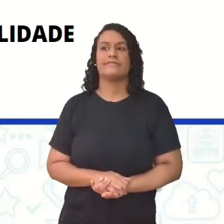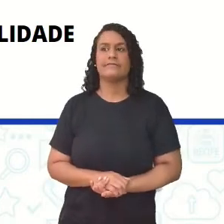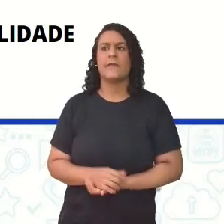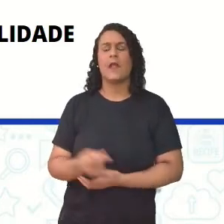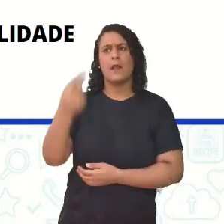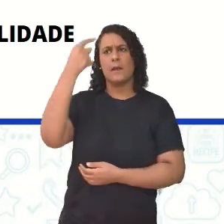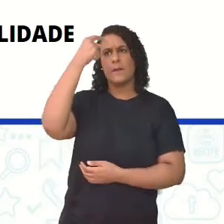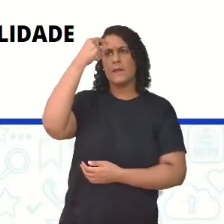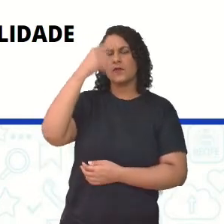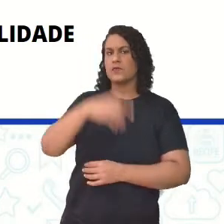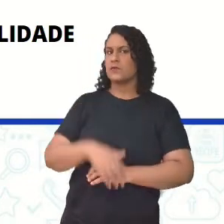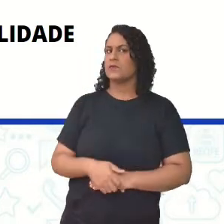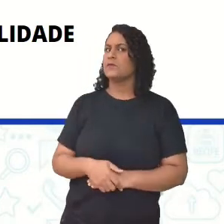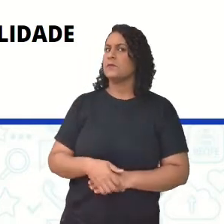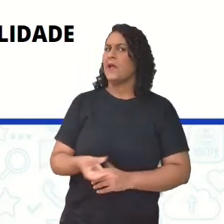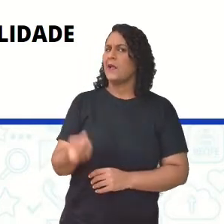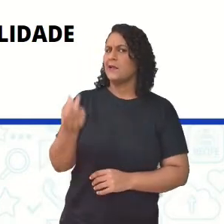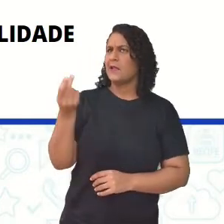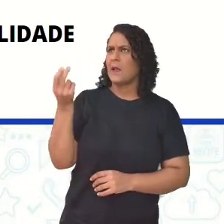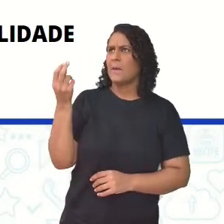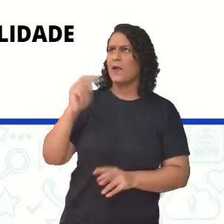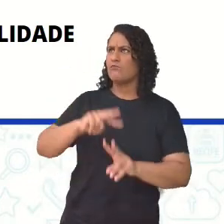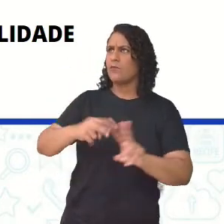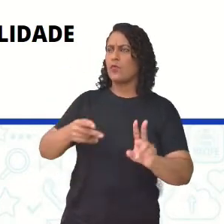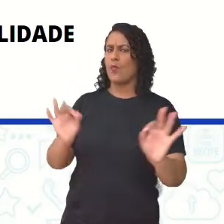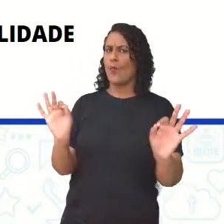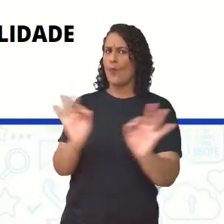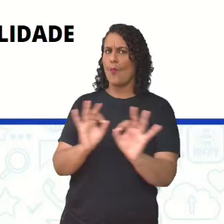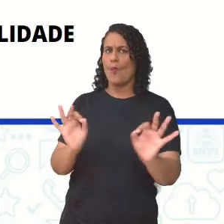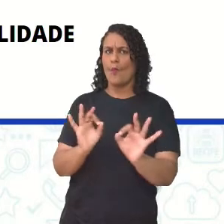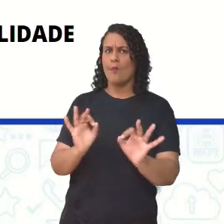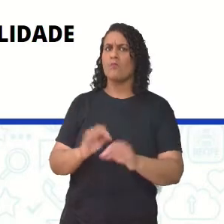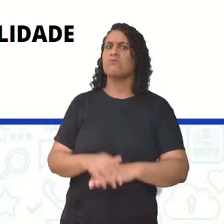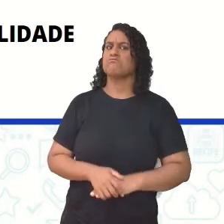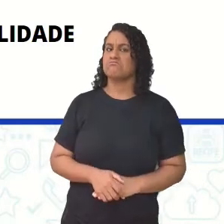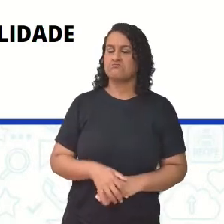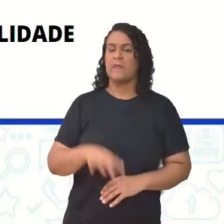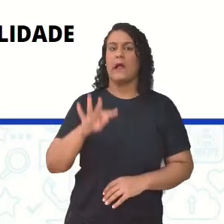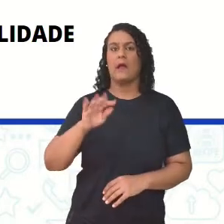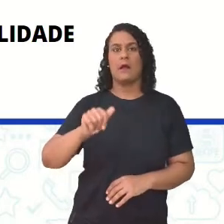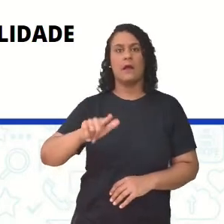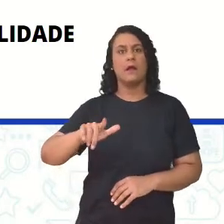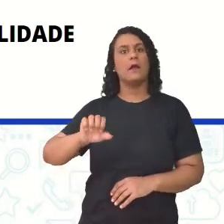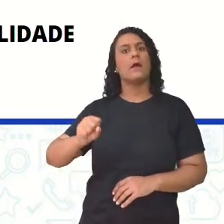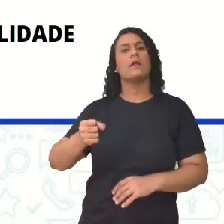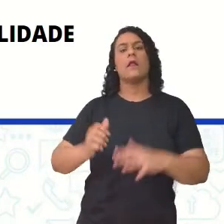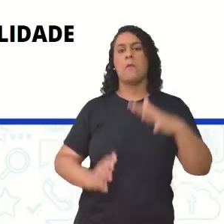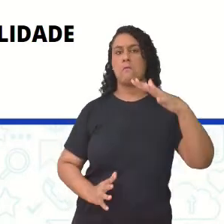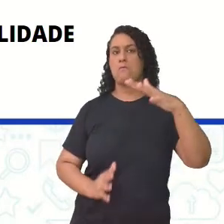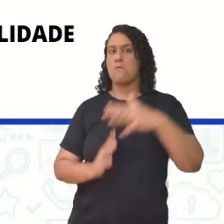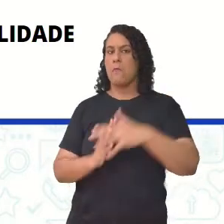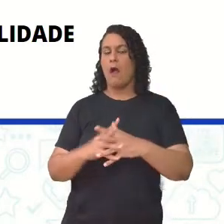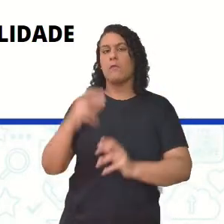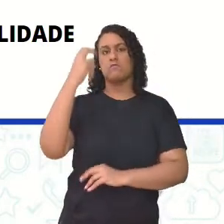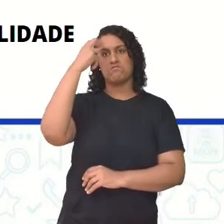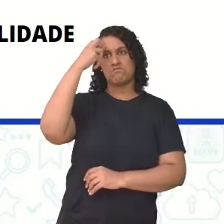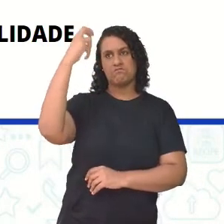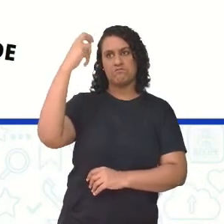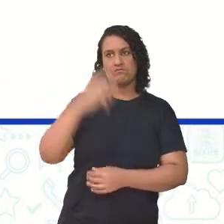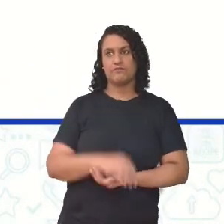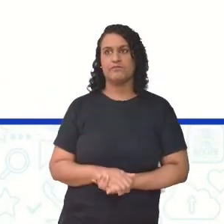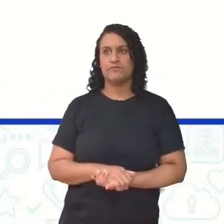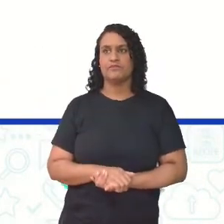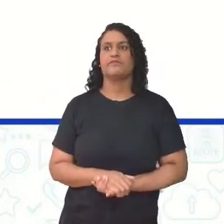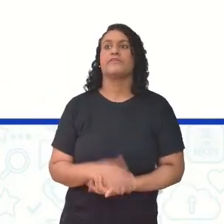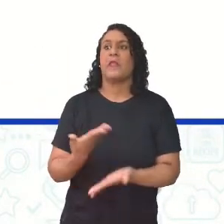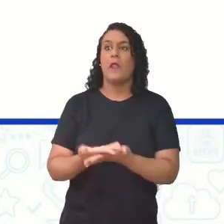pensou nisso, não tinha recurso nenhum, e ele pensou nisso. Menino, esse cara aí, show de bola. Tales de Mileto foi o nome do cara aí. E a gente falou